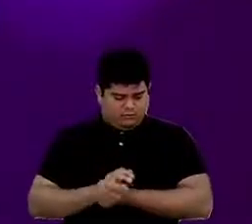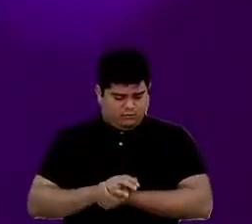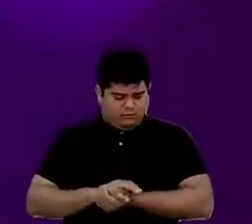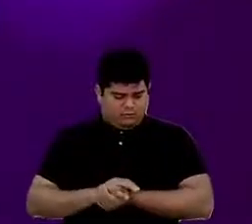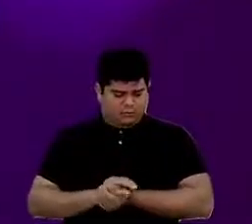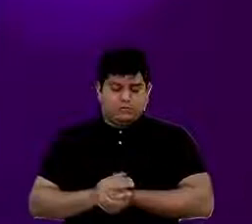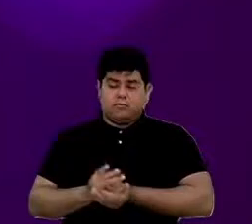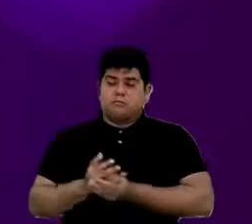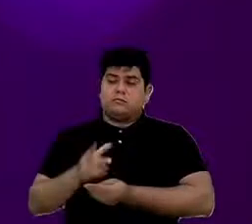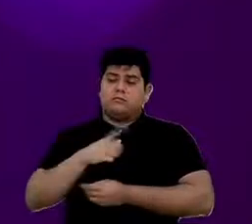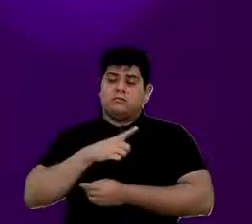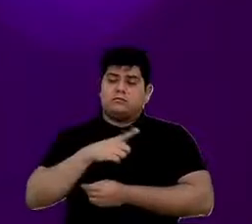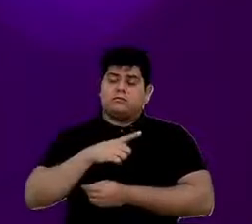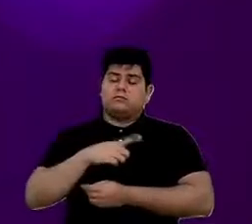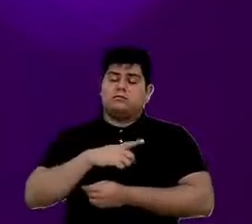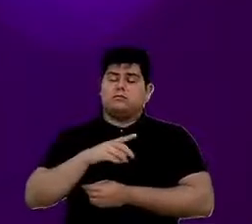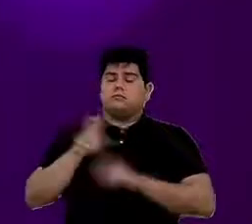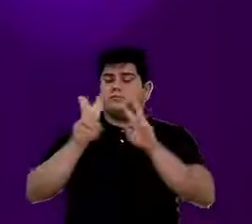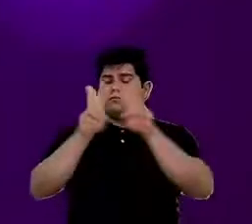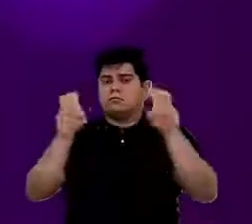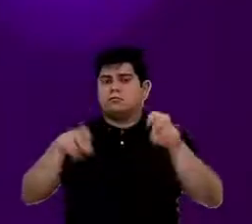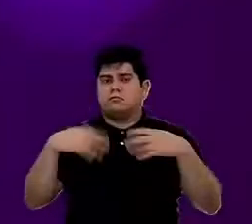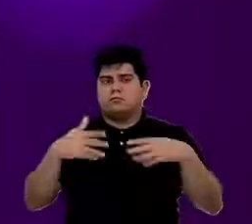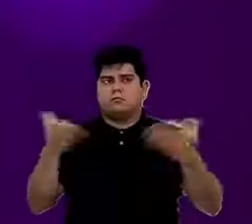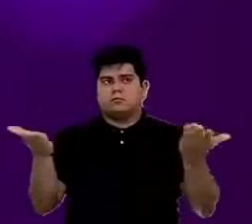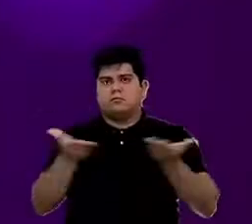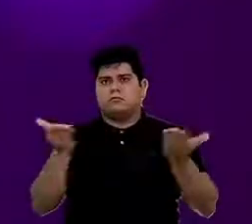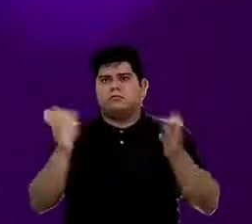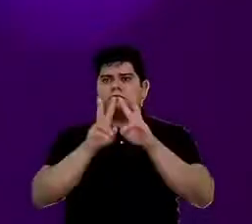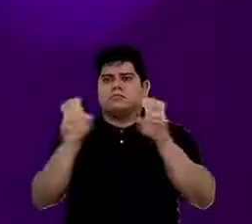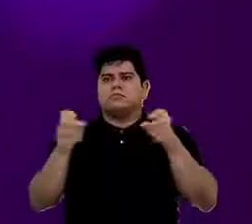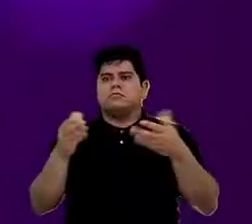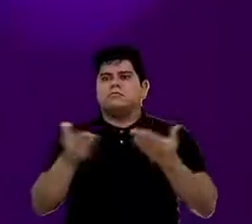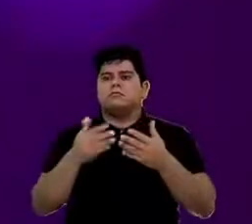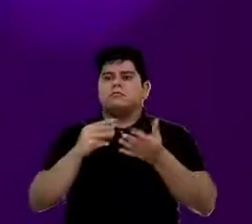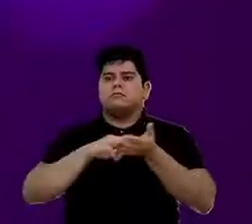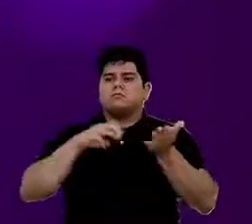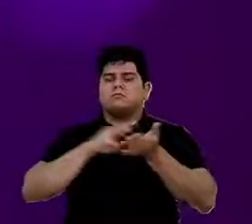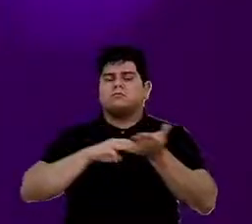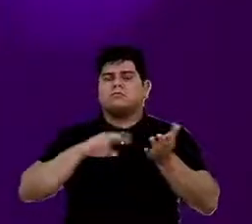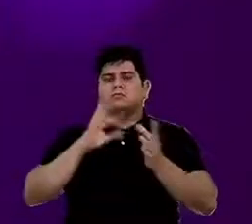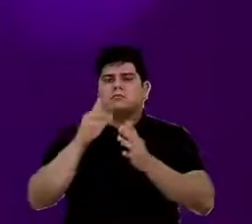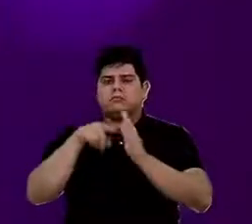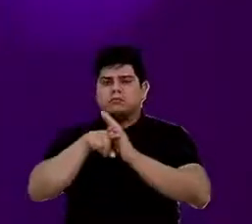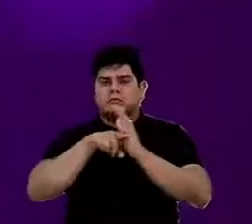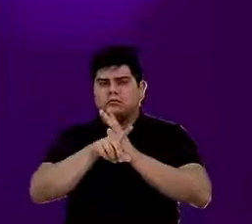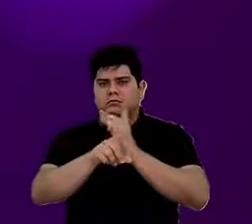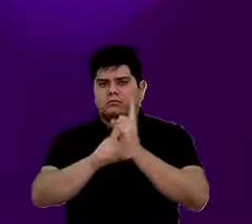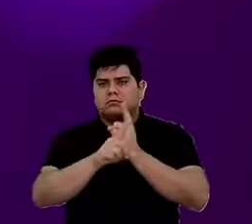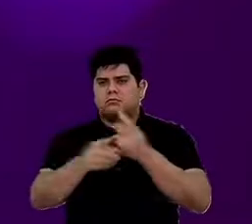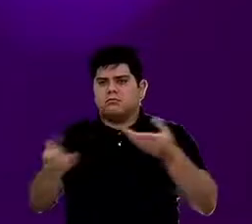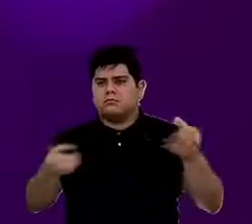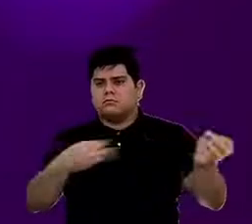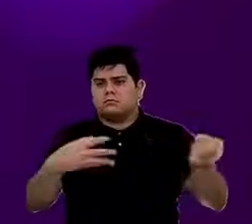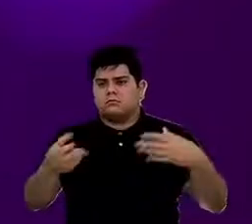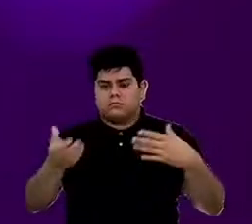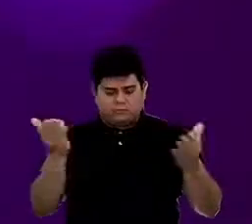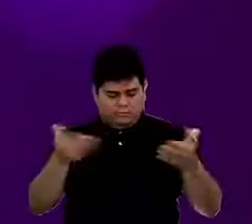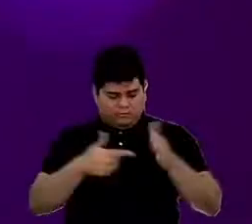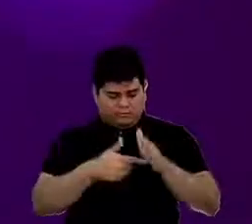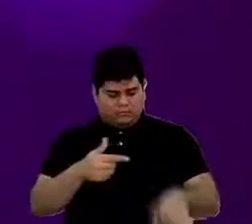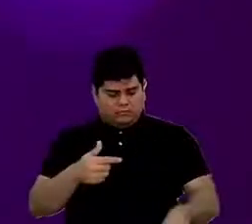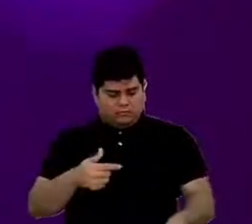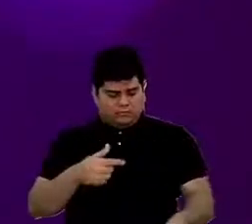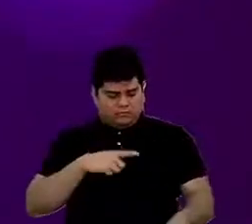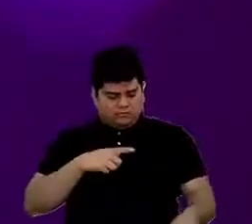assunto extremamente atual, assim, digamos, né? E os métodos diagnósticos cada vez mais atuais, e a apresentação